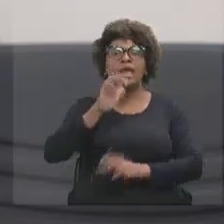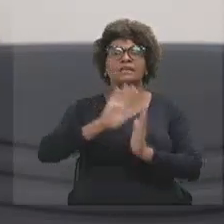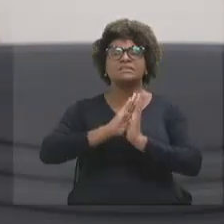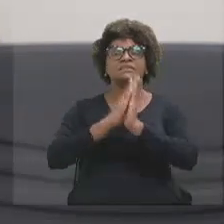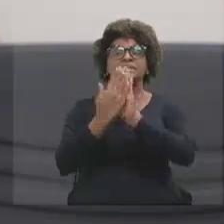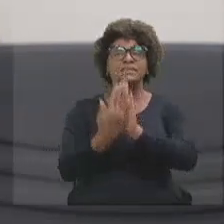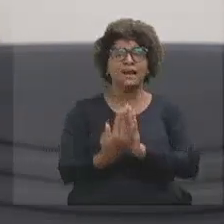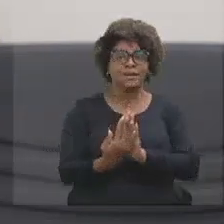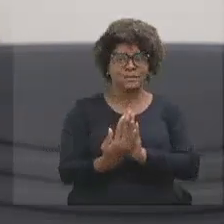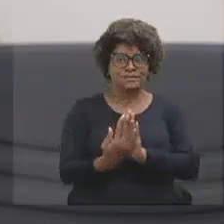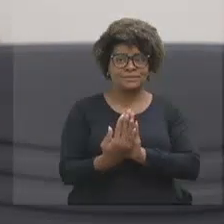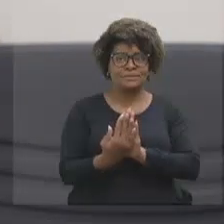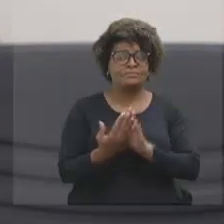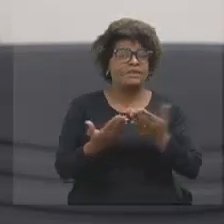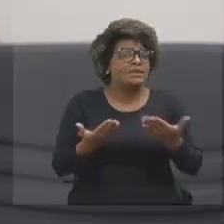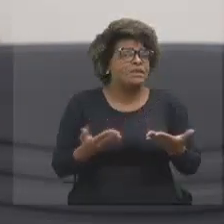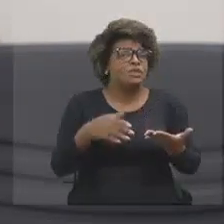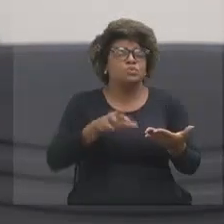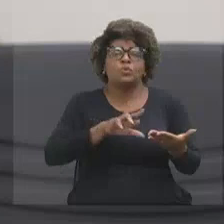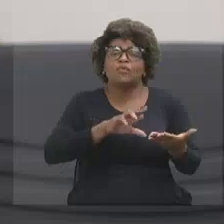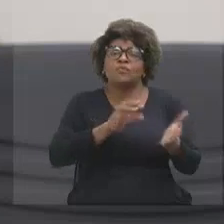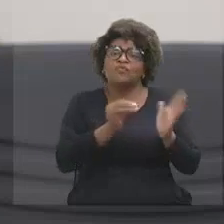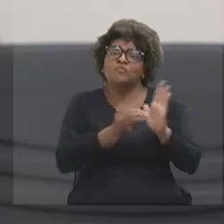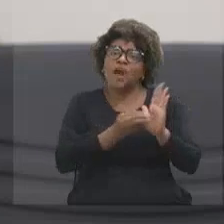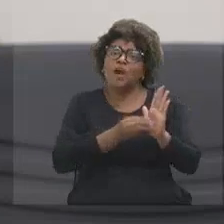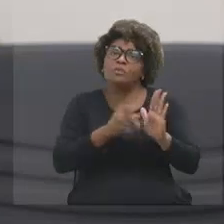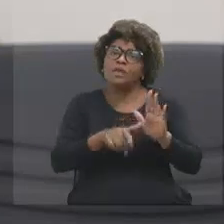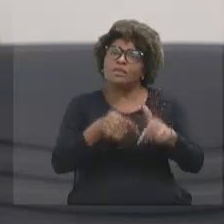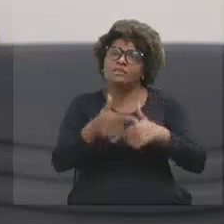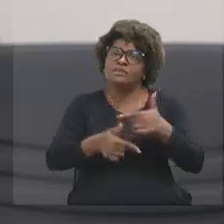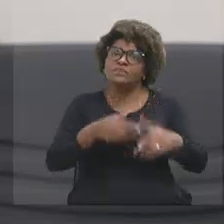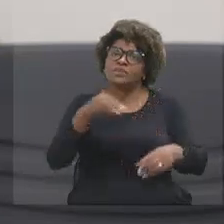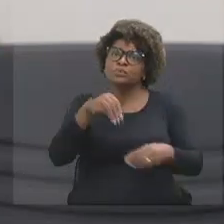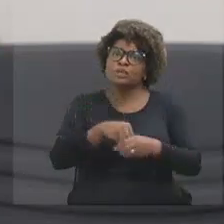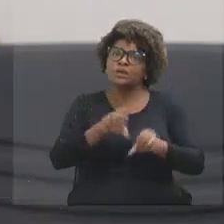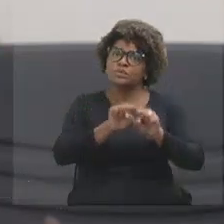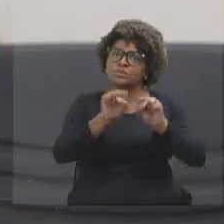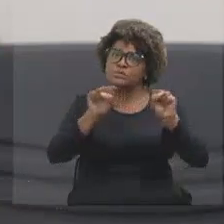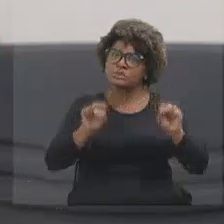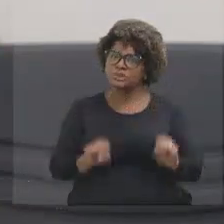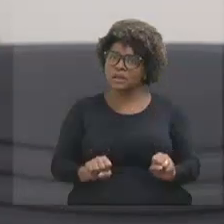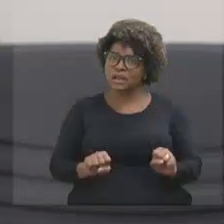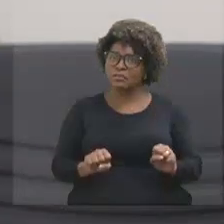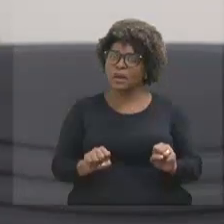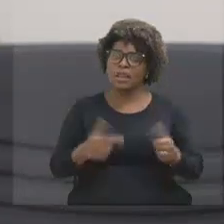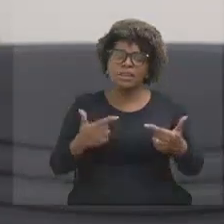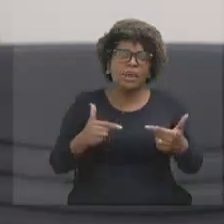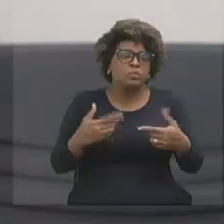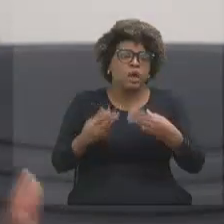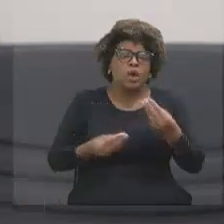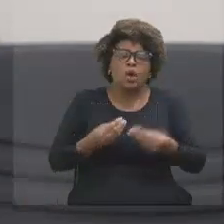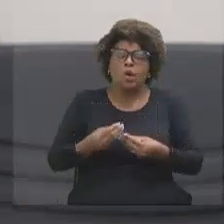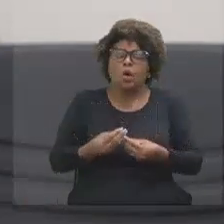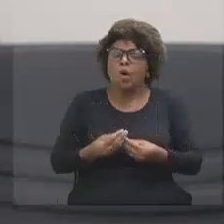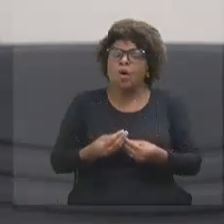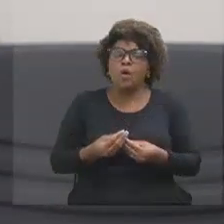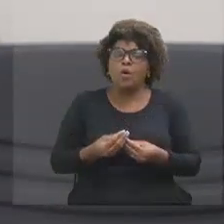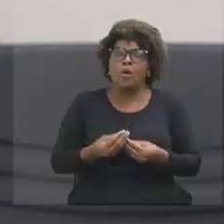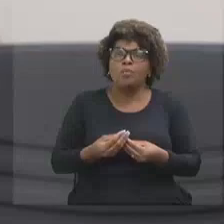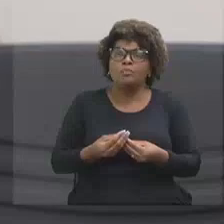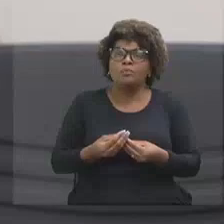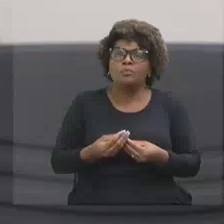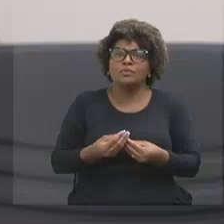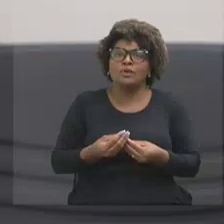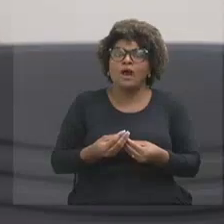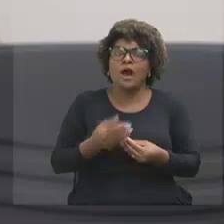não é um serviço hoje disponível dentro do sistema não é possível sair e muito menos a família arcar